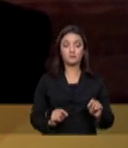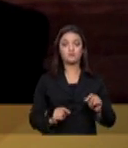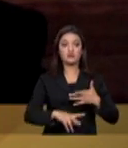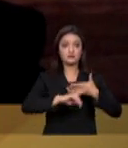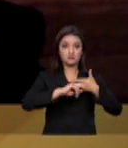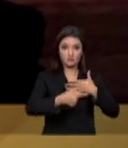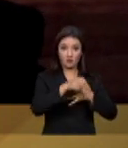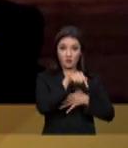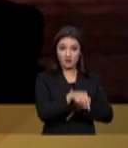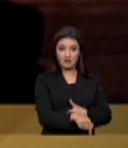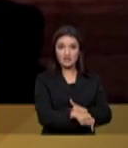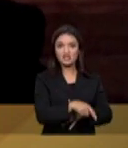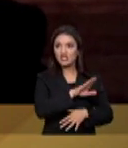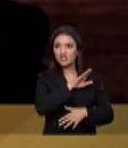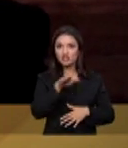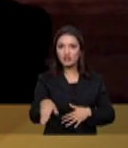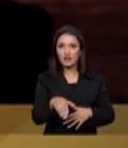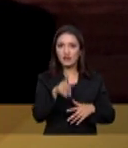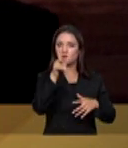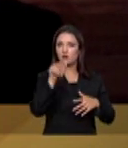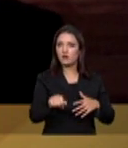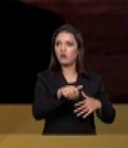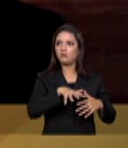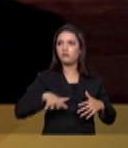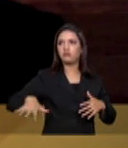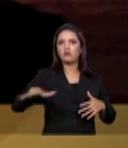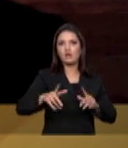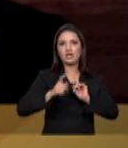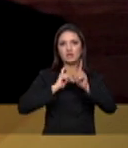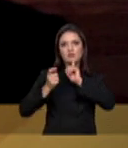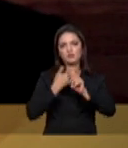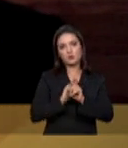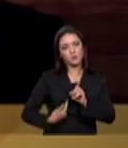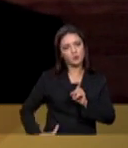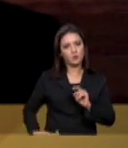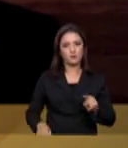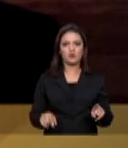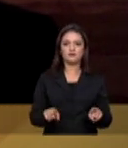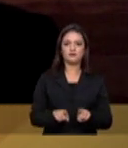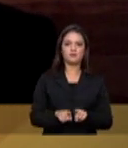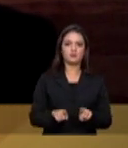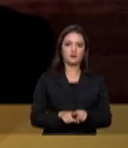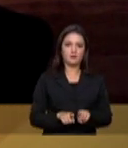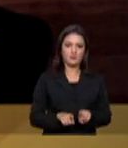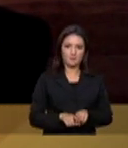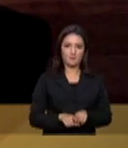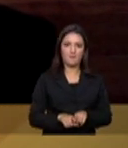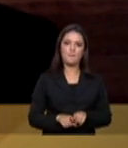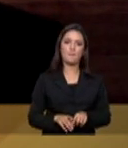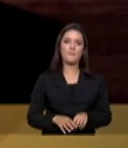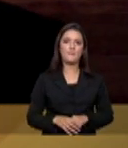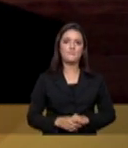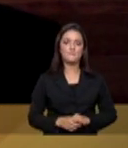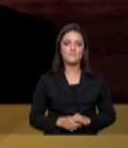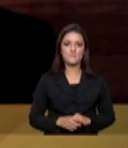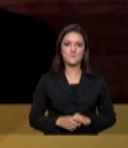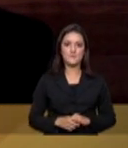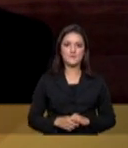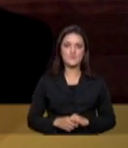efeitos de forma automática a administração pública na análise dos processos